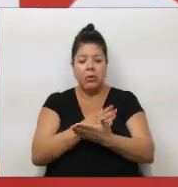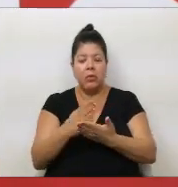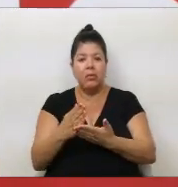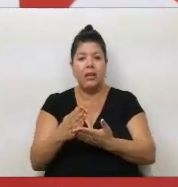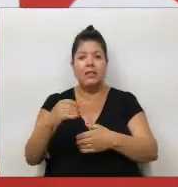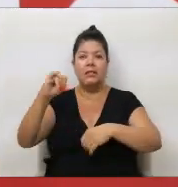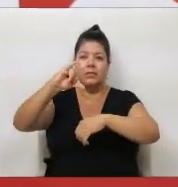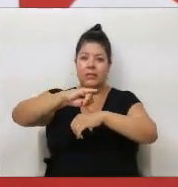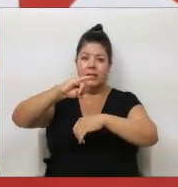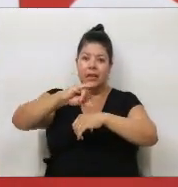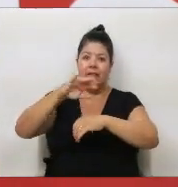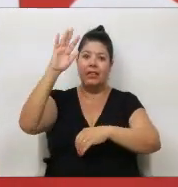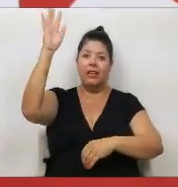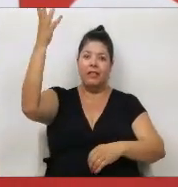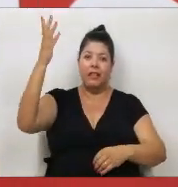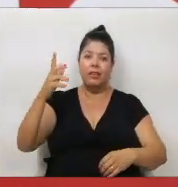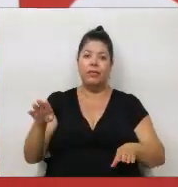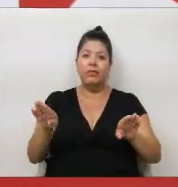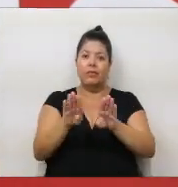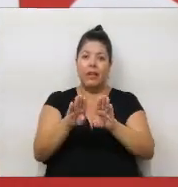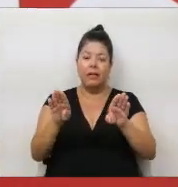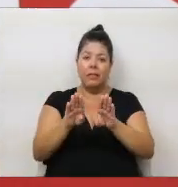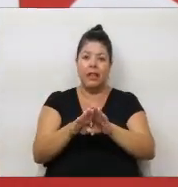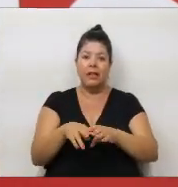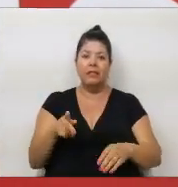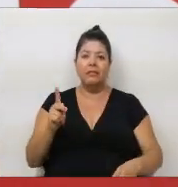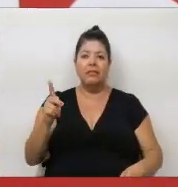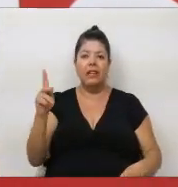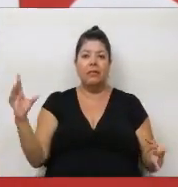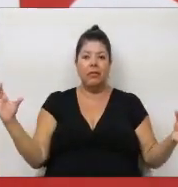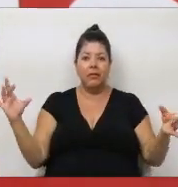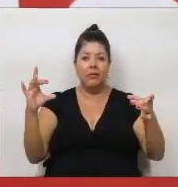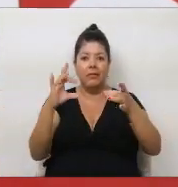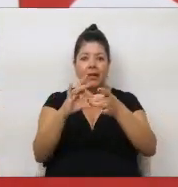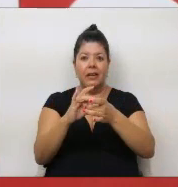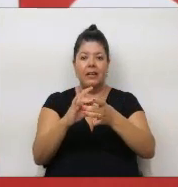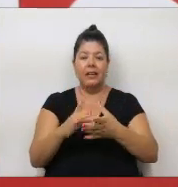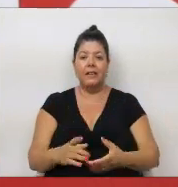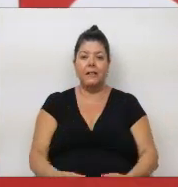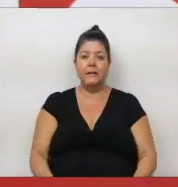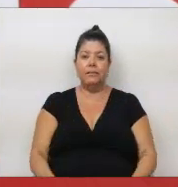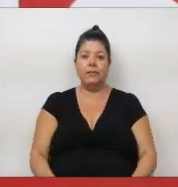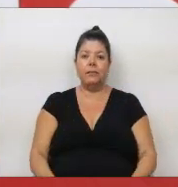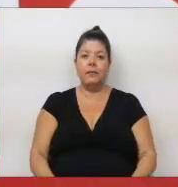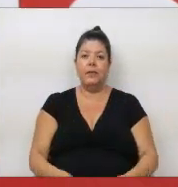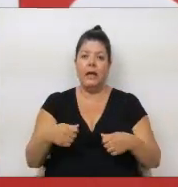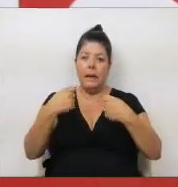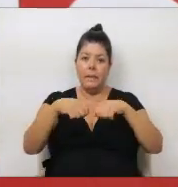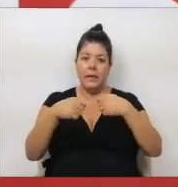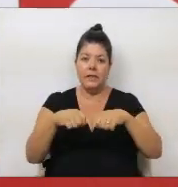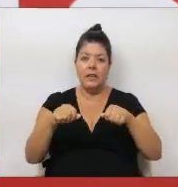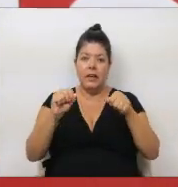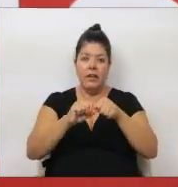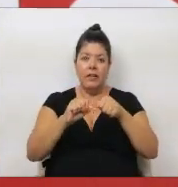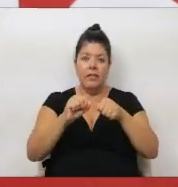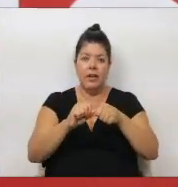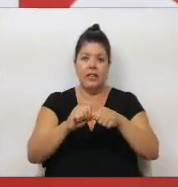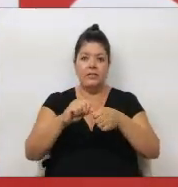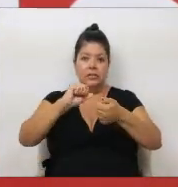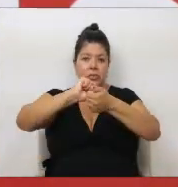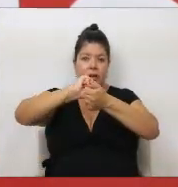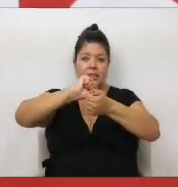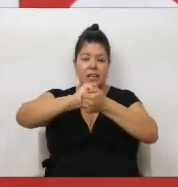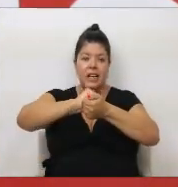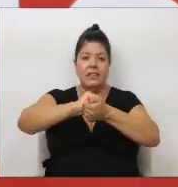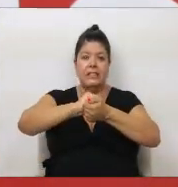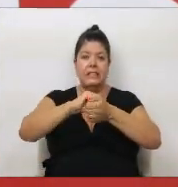de eventos, e esse também haverá de ser sempre com parcerias, né, porque é preciso que se faça uma coisa com qualidade,